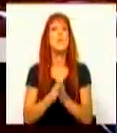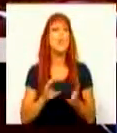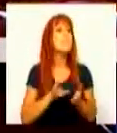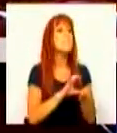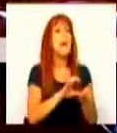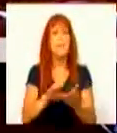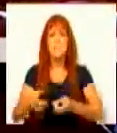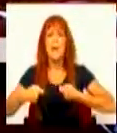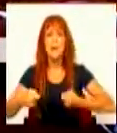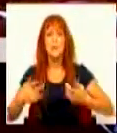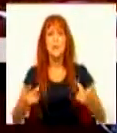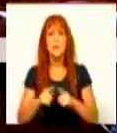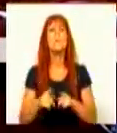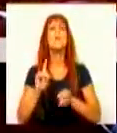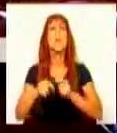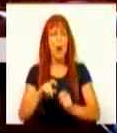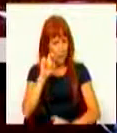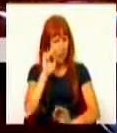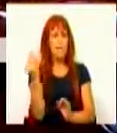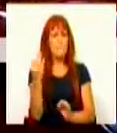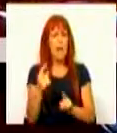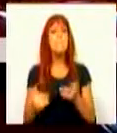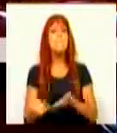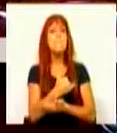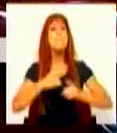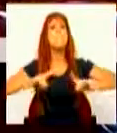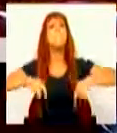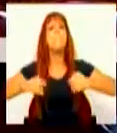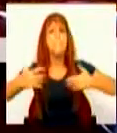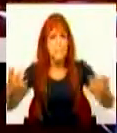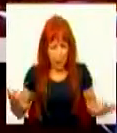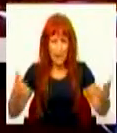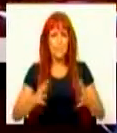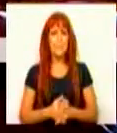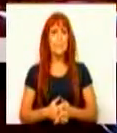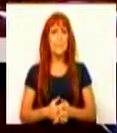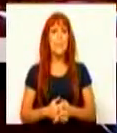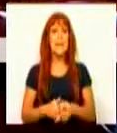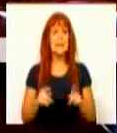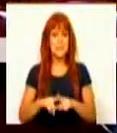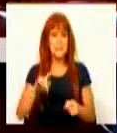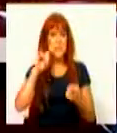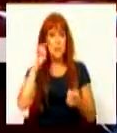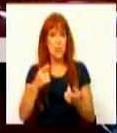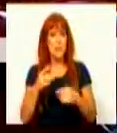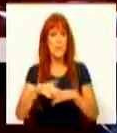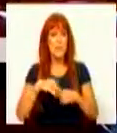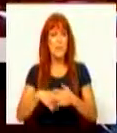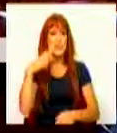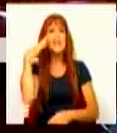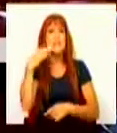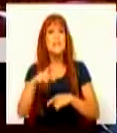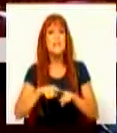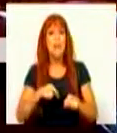da despesa seja, portanto, assegurado por receita própria. Nesta revisão, nós quisemos